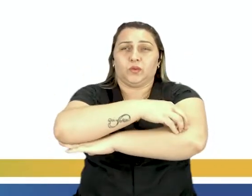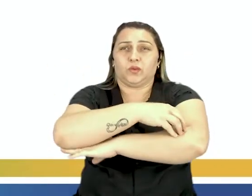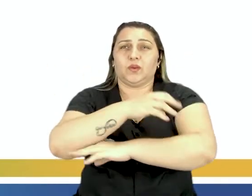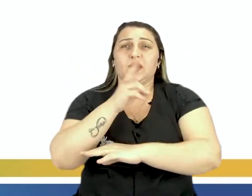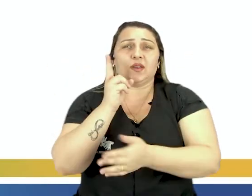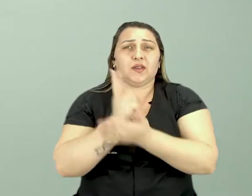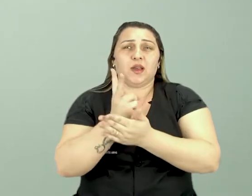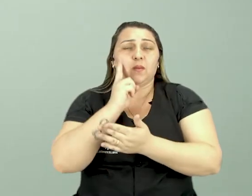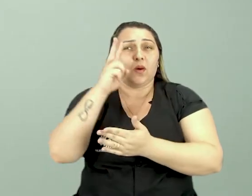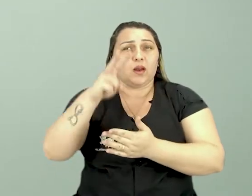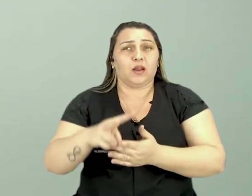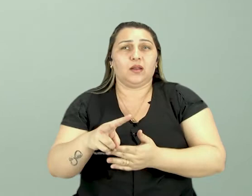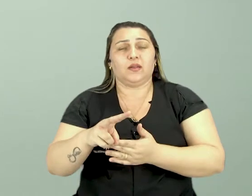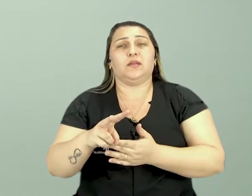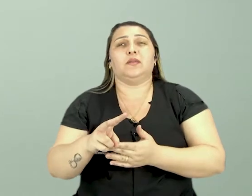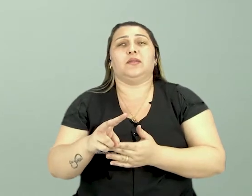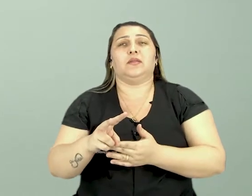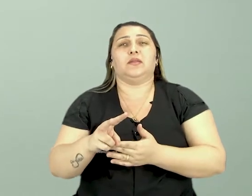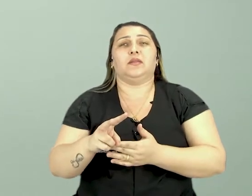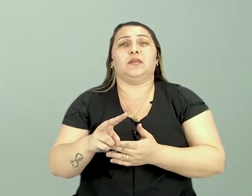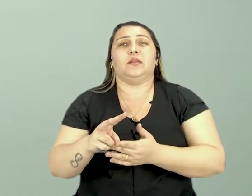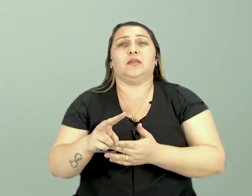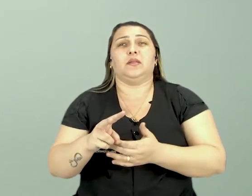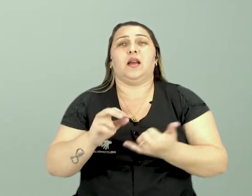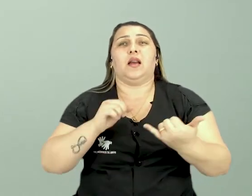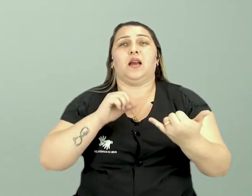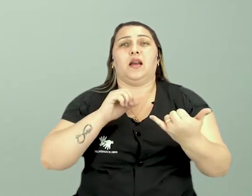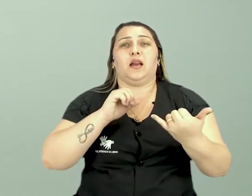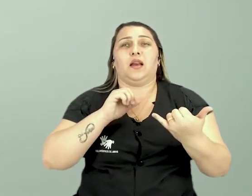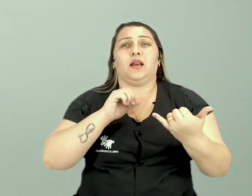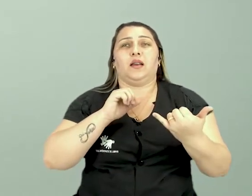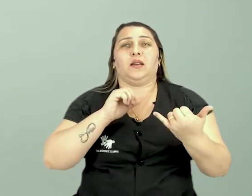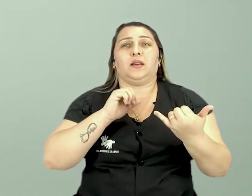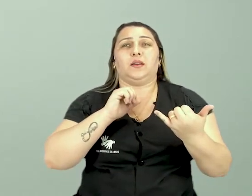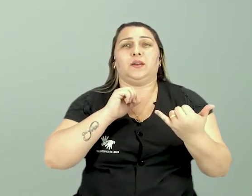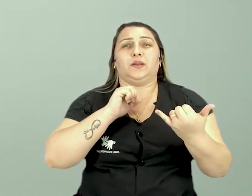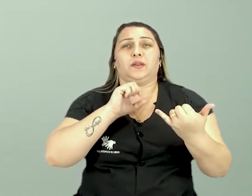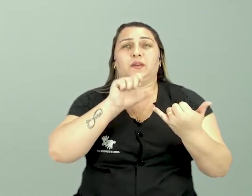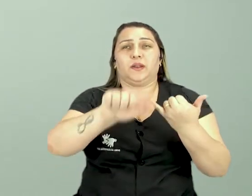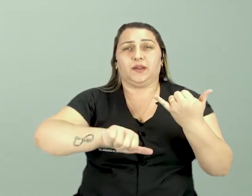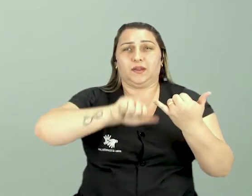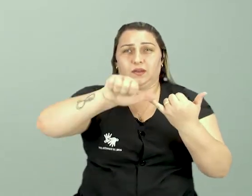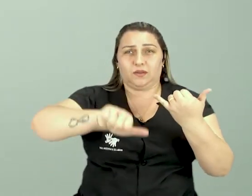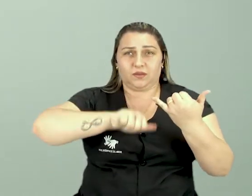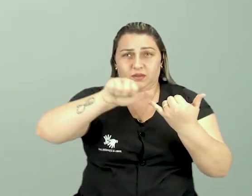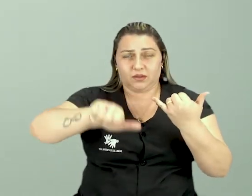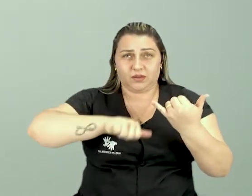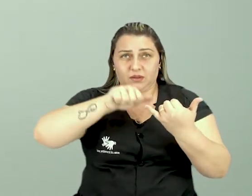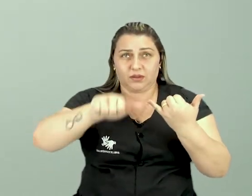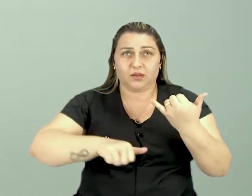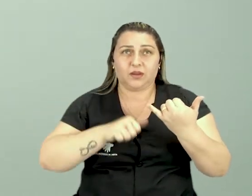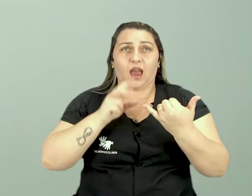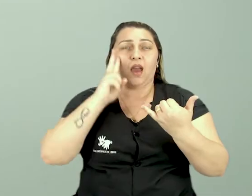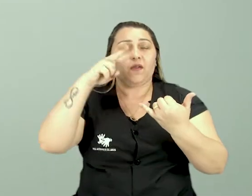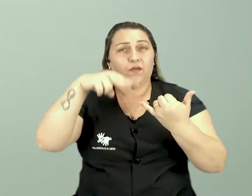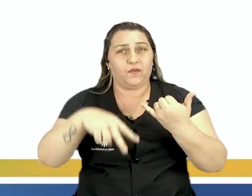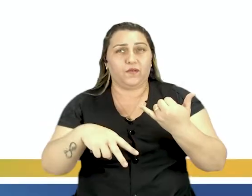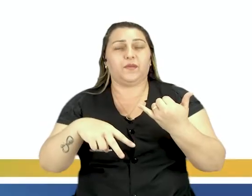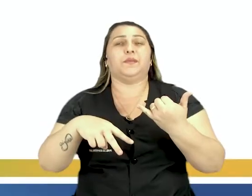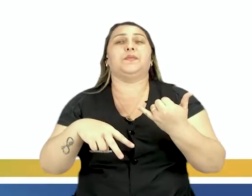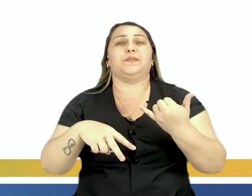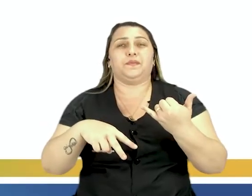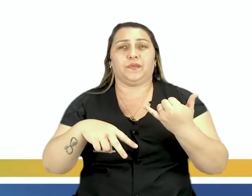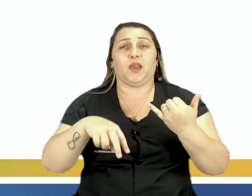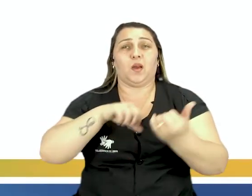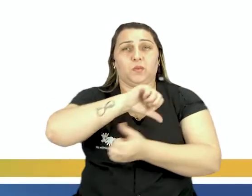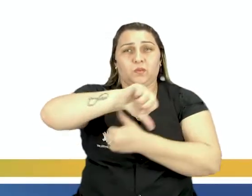para a reação química, ok? Então, aqui, ó, toda vez que você tiver um óxido ácido e reagir com a água e formar